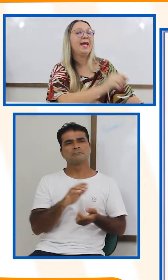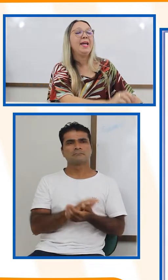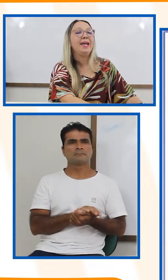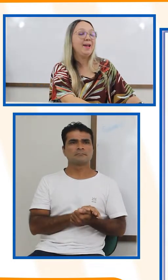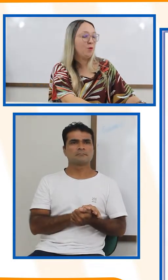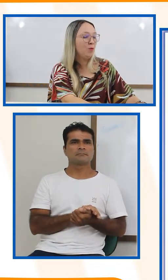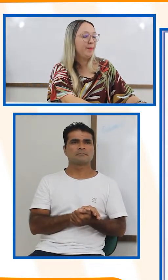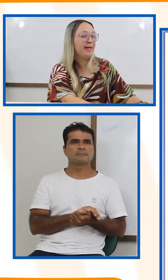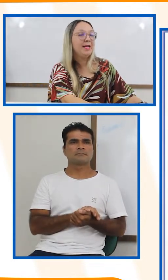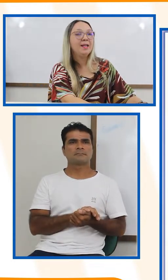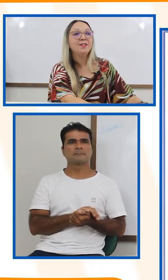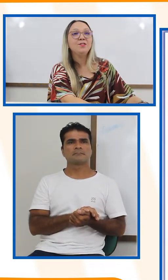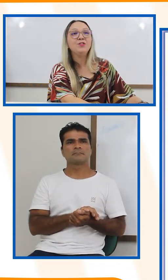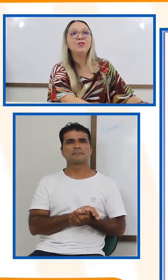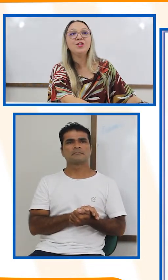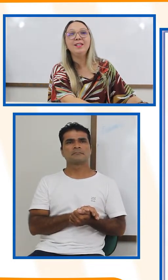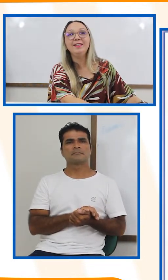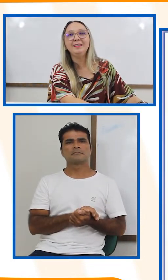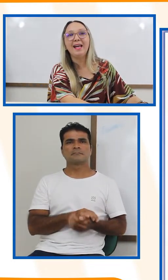não é. É uma